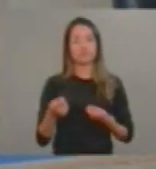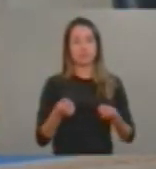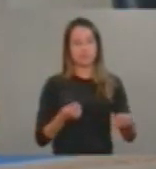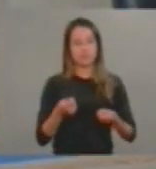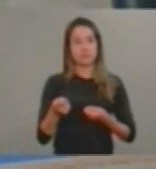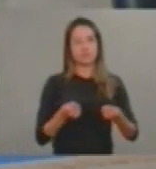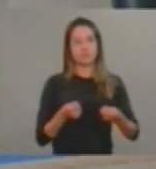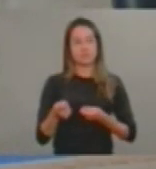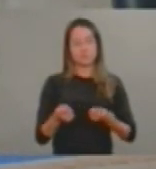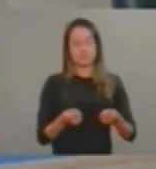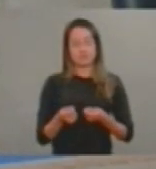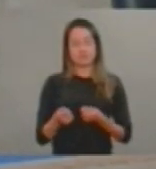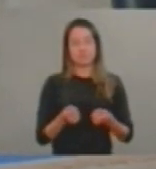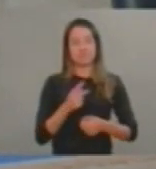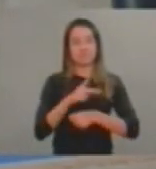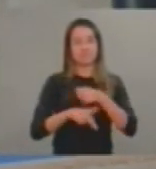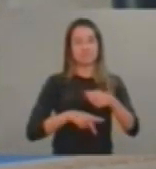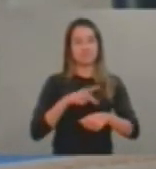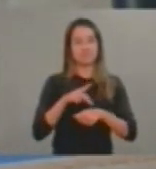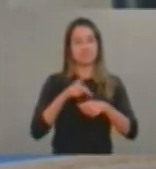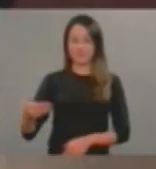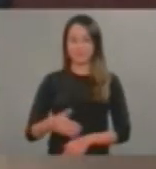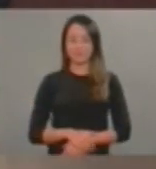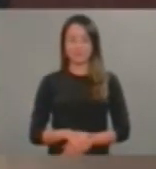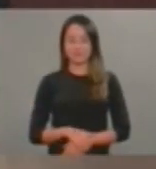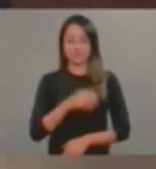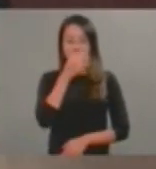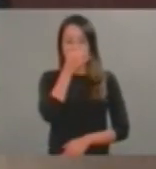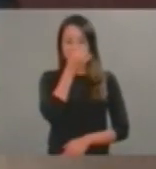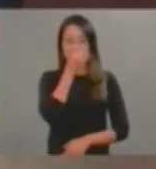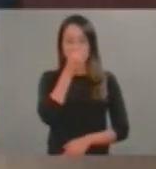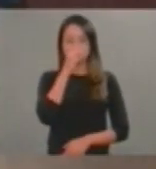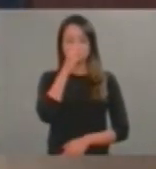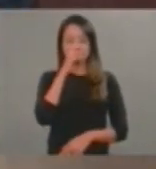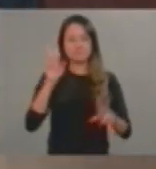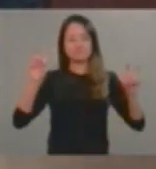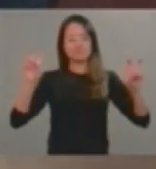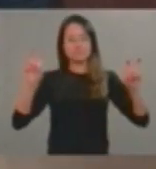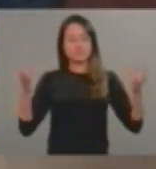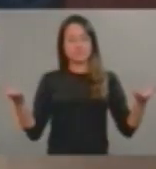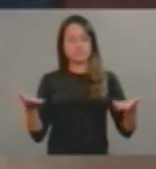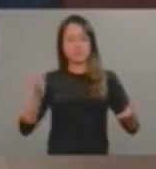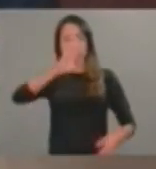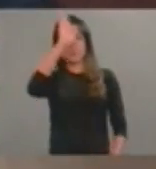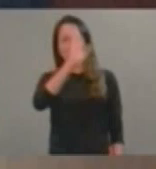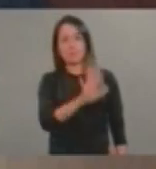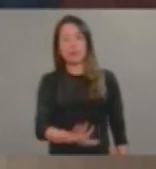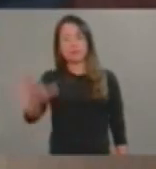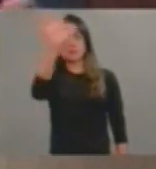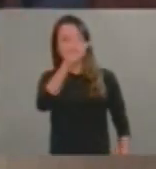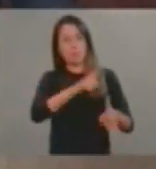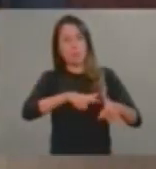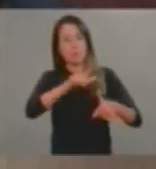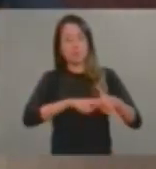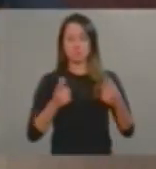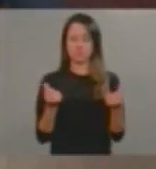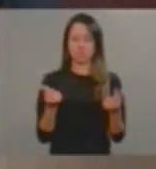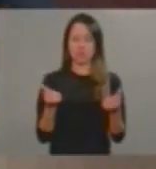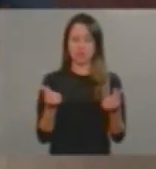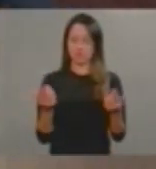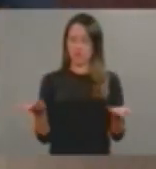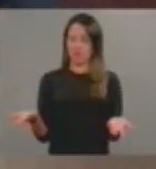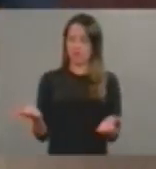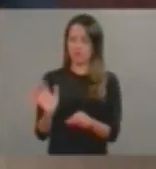atual repercute diretamente nos cofres do estado. A crise que se instalou no Brasil, ela pegou o estado do